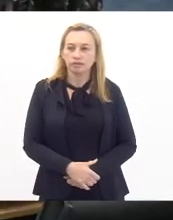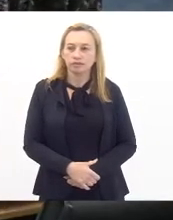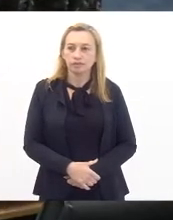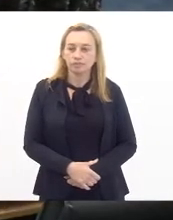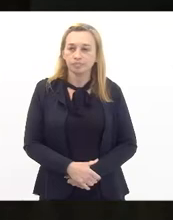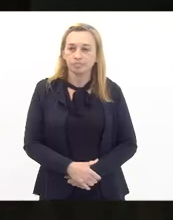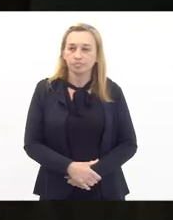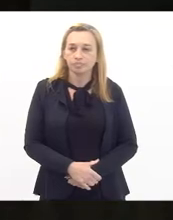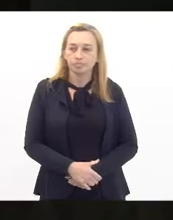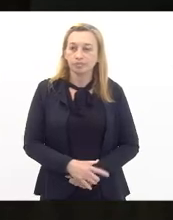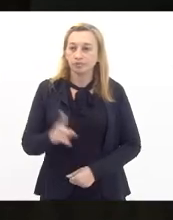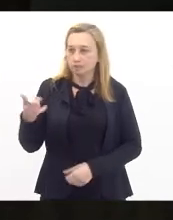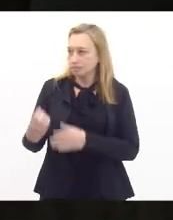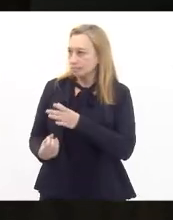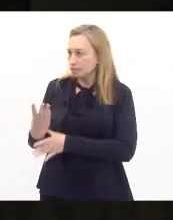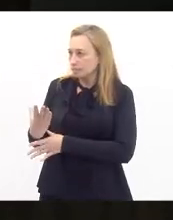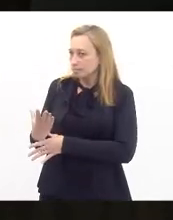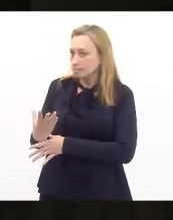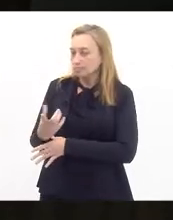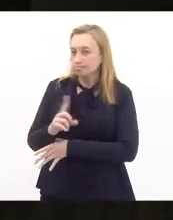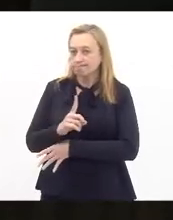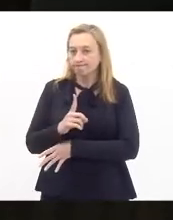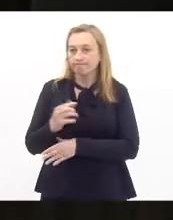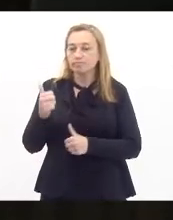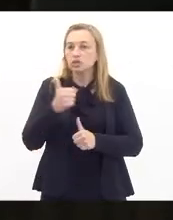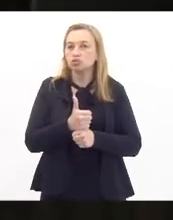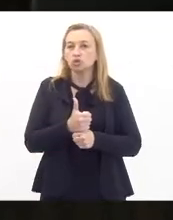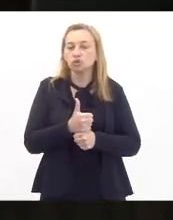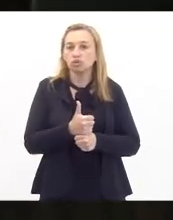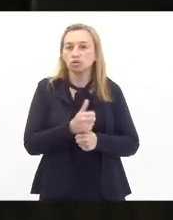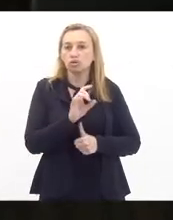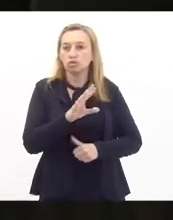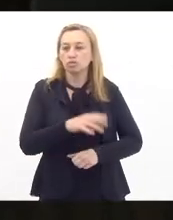e ele autor mas é substitutivo